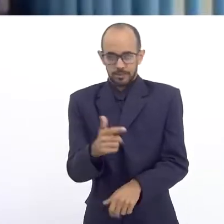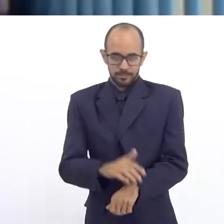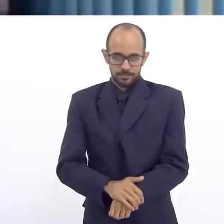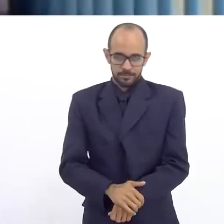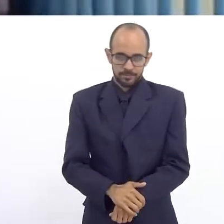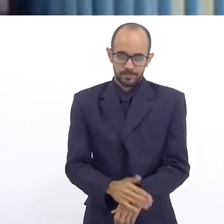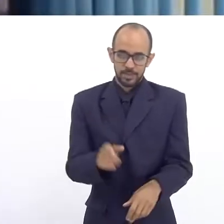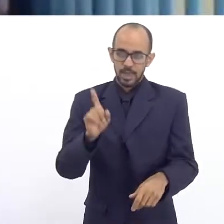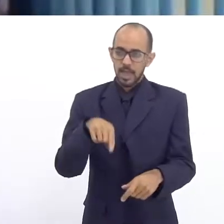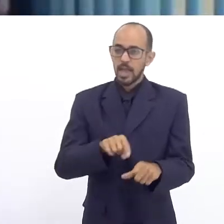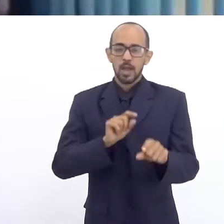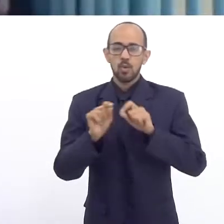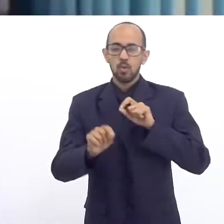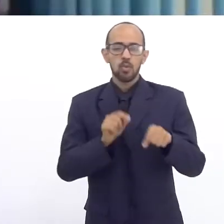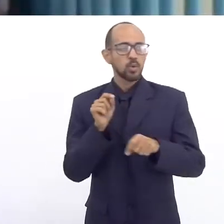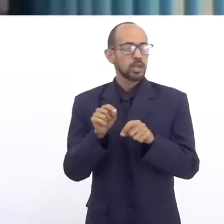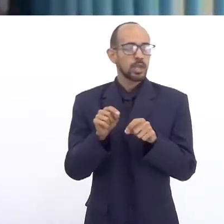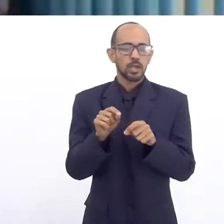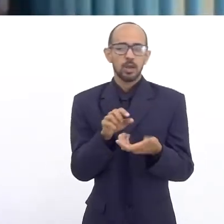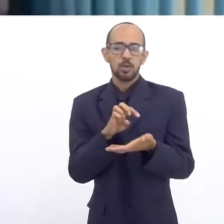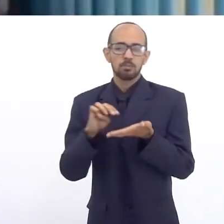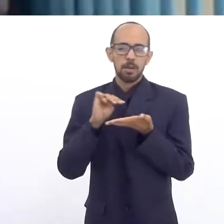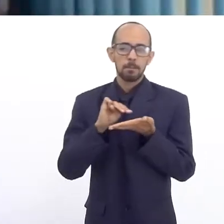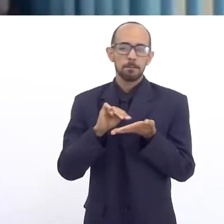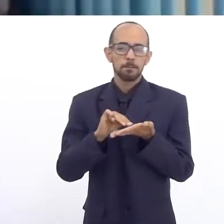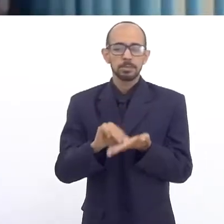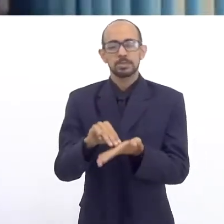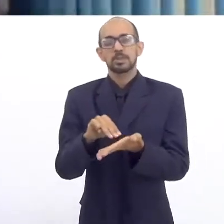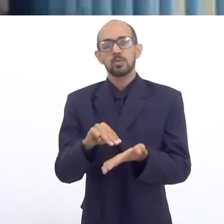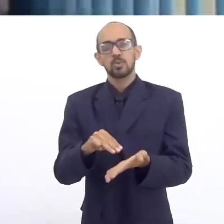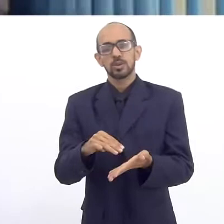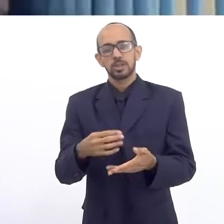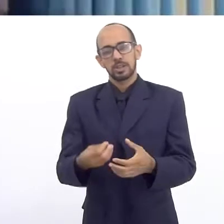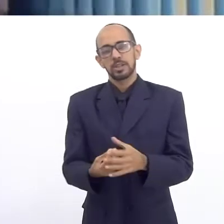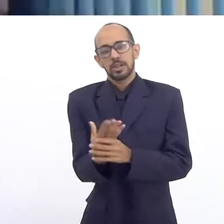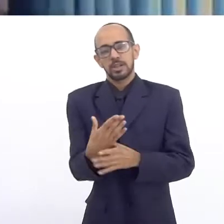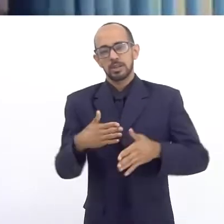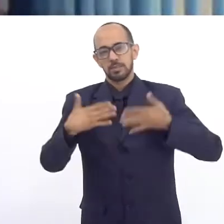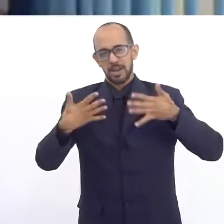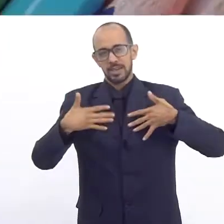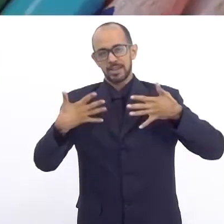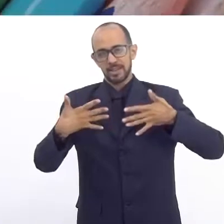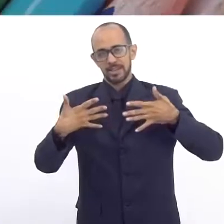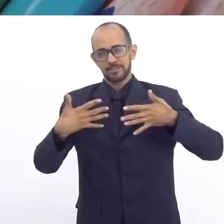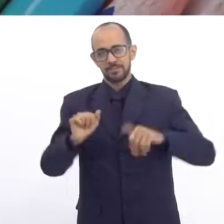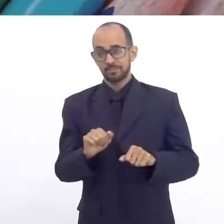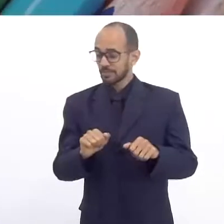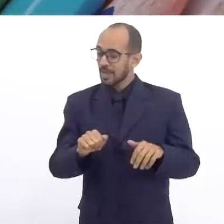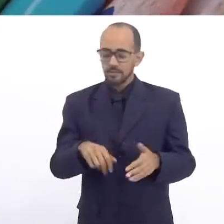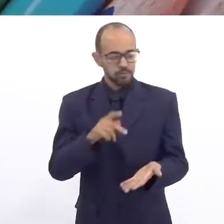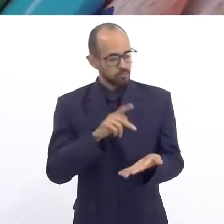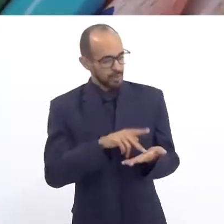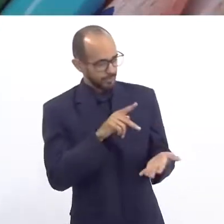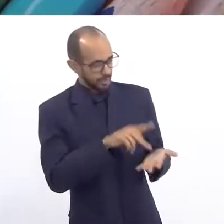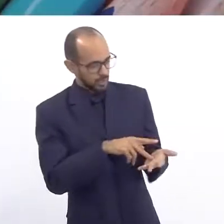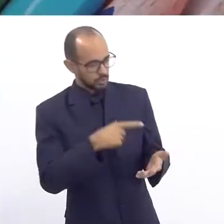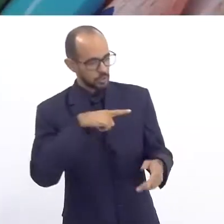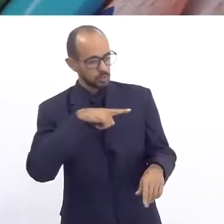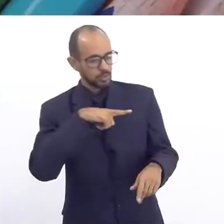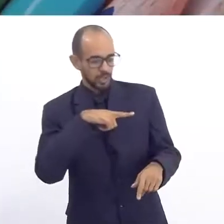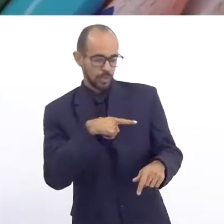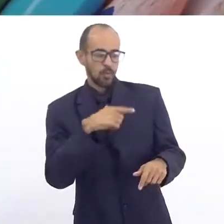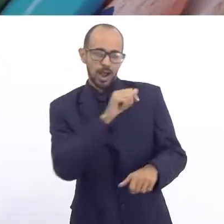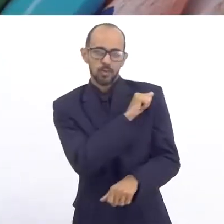é uma profissão que realmente nos dá muitas alegrias. Não tem. Eu também tenho até hoje aluno que